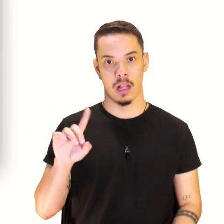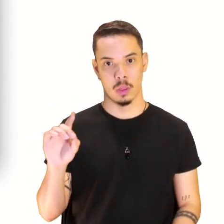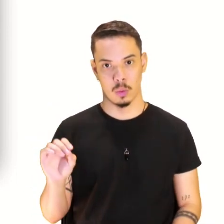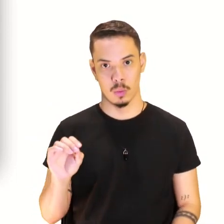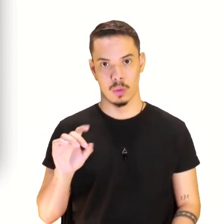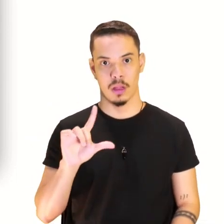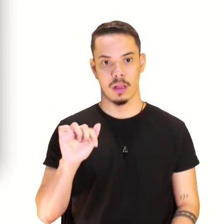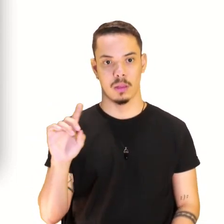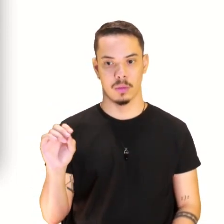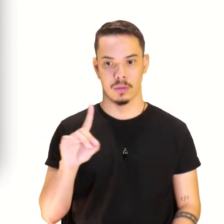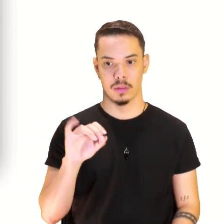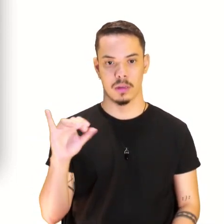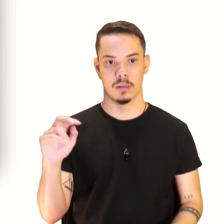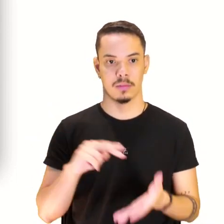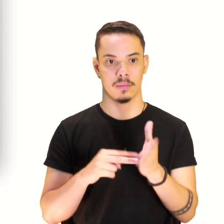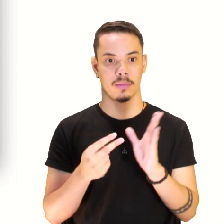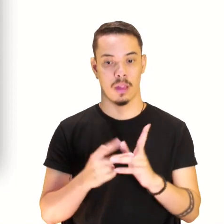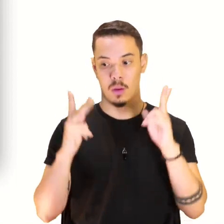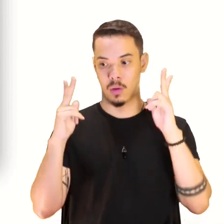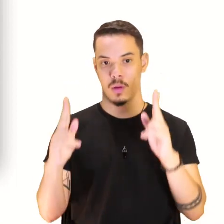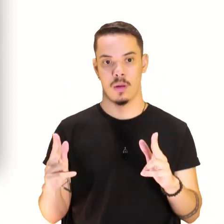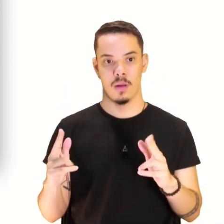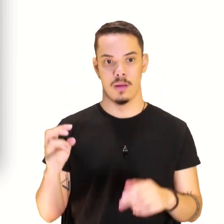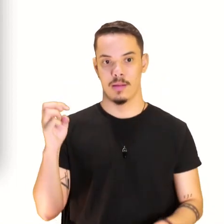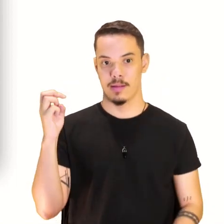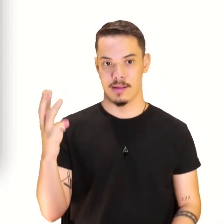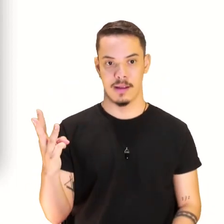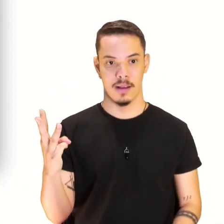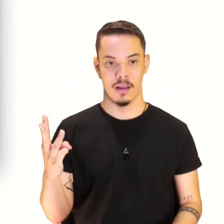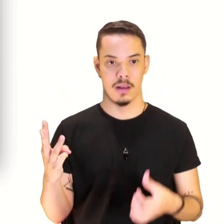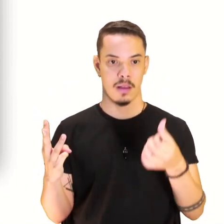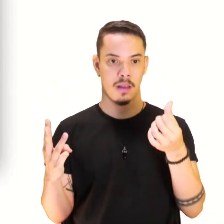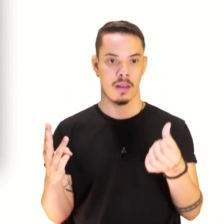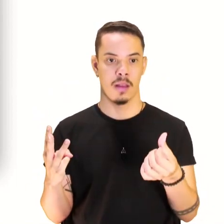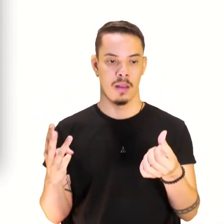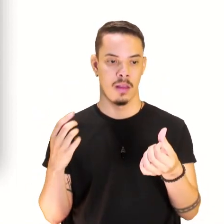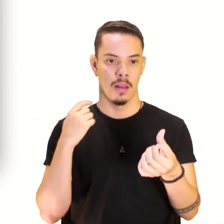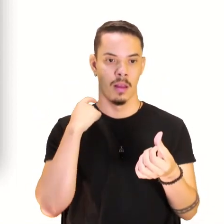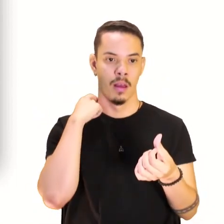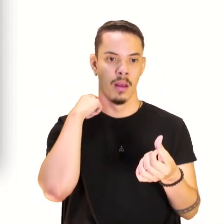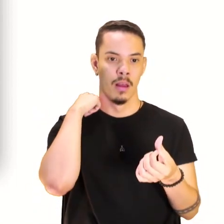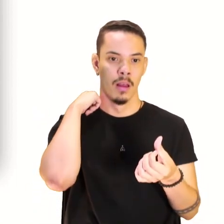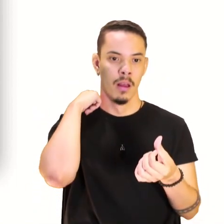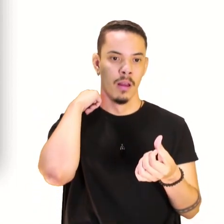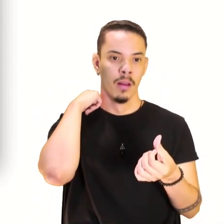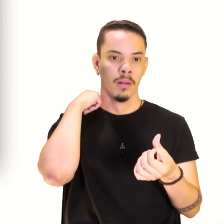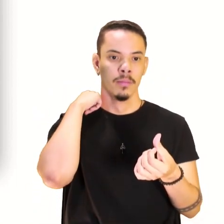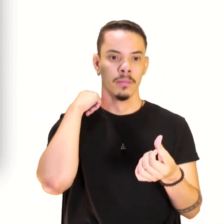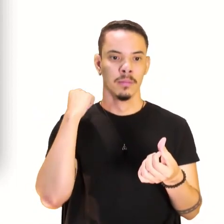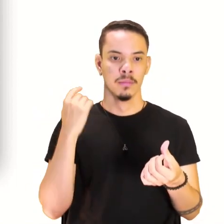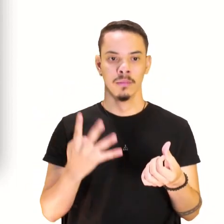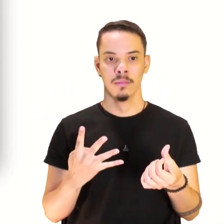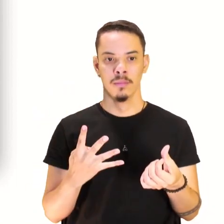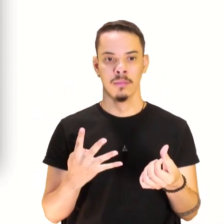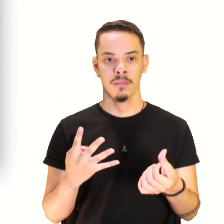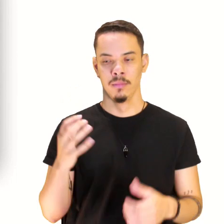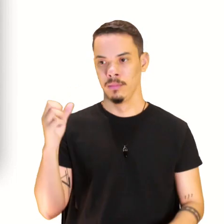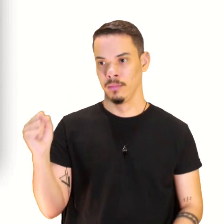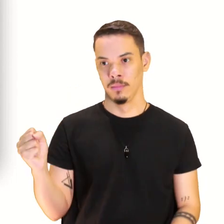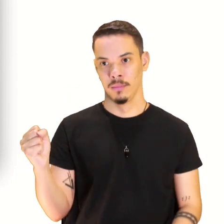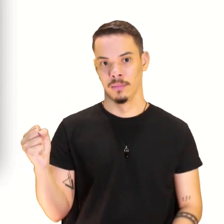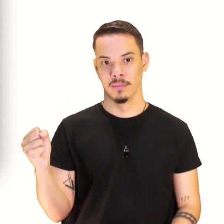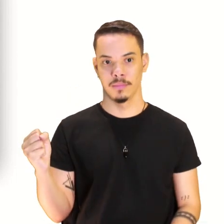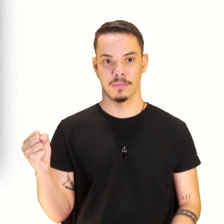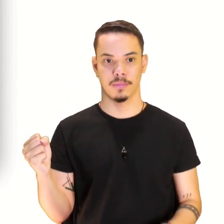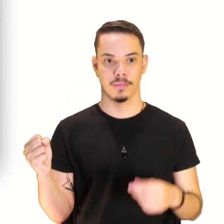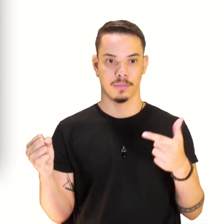semelhantes. Proporcionais? Então se aqui eu tenho 3 e aqui eu tenho 6, e aqui eu tenho 4, aqui eu tenho 8, e se